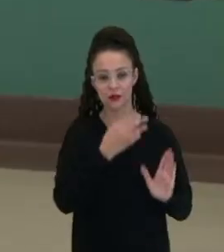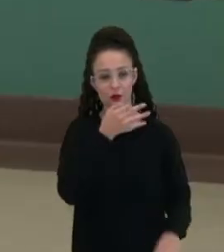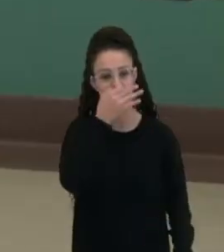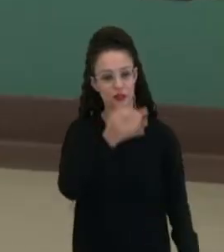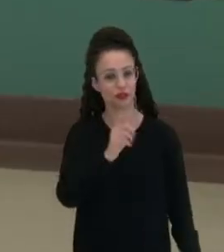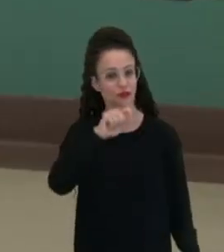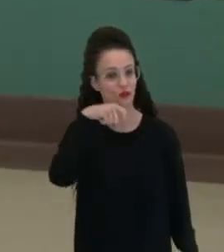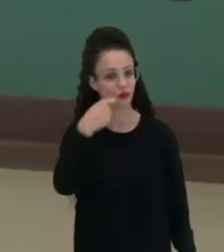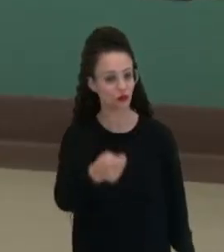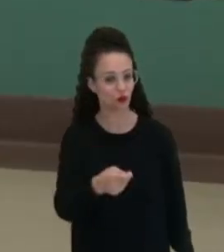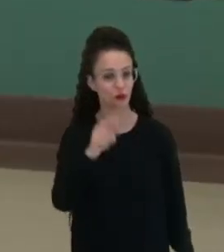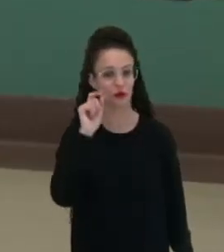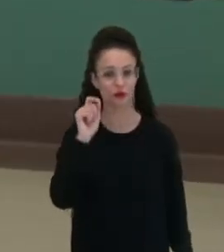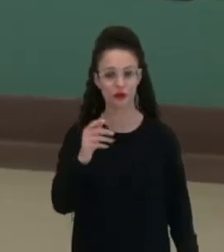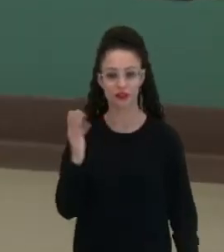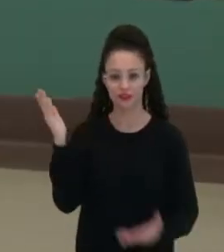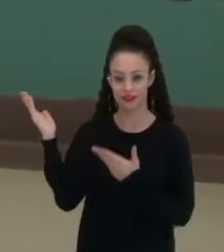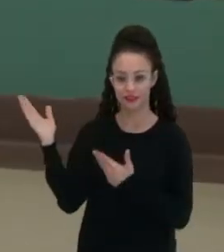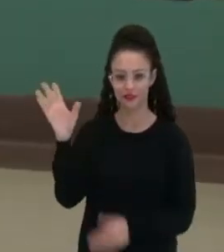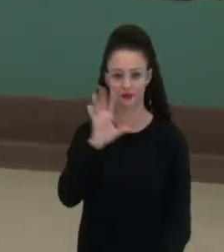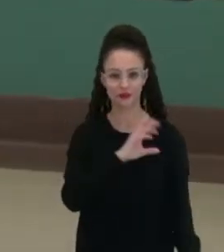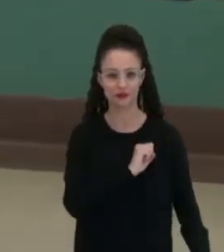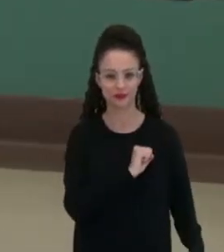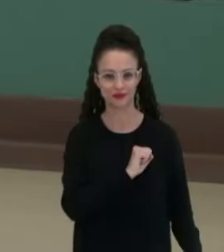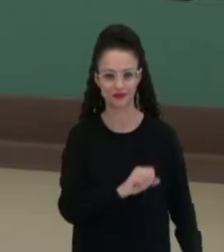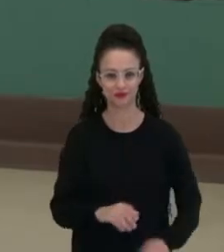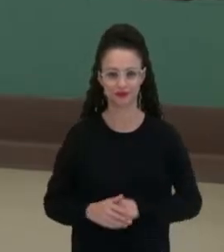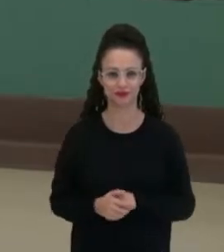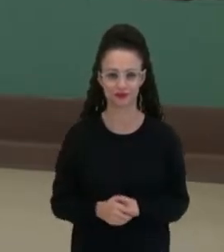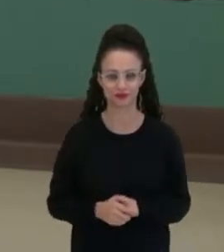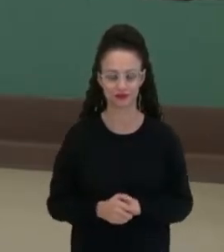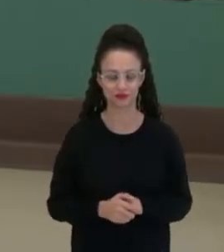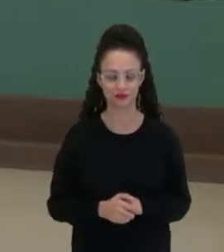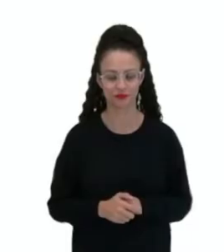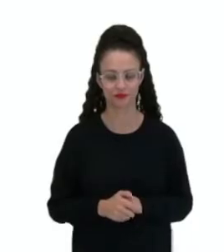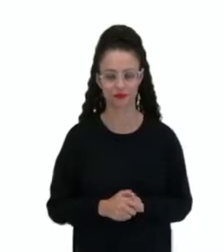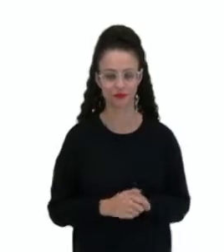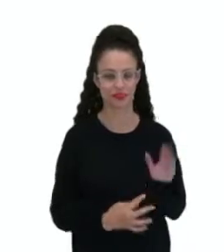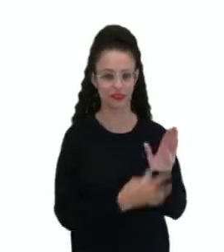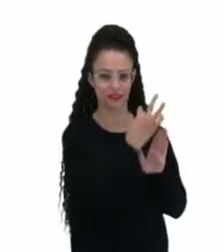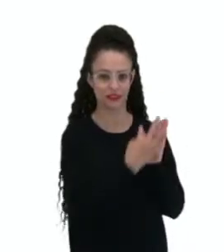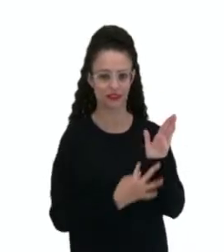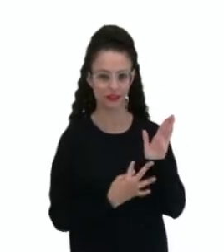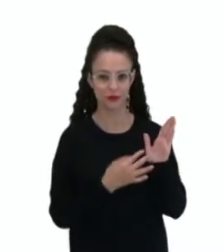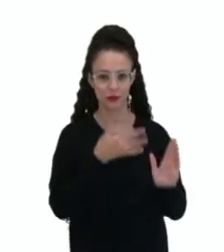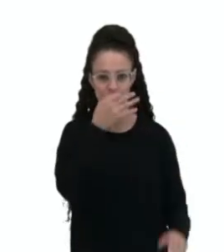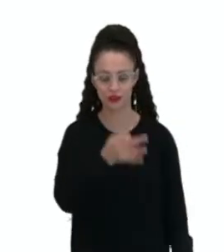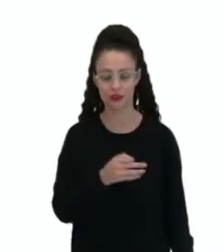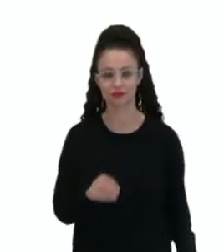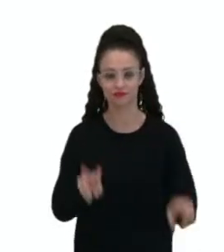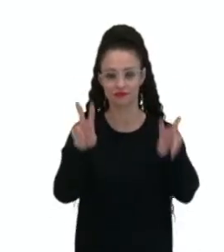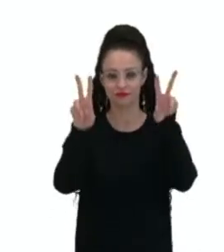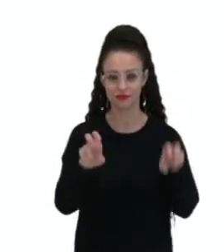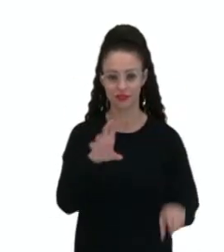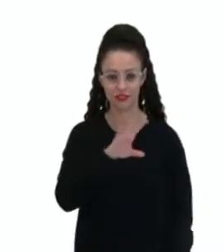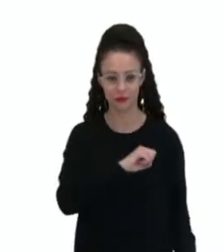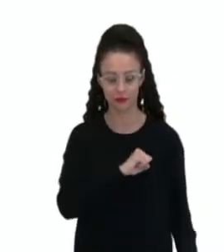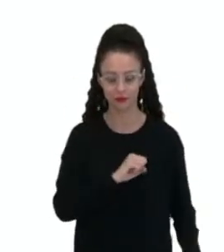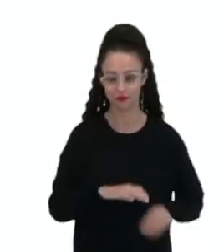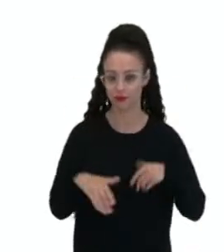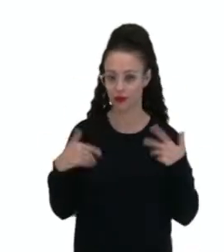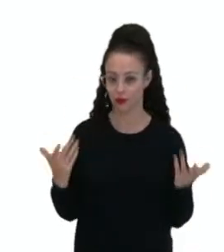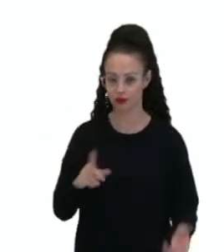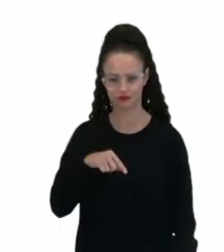sobre, na tela, o amor. Artigo de opinião, o amor. Quando amamos,